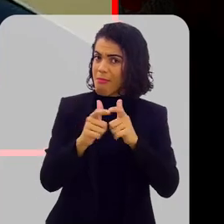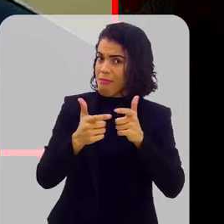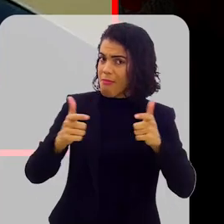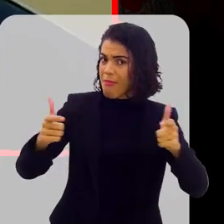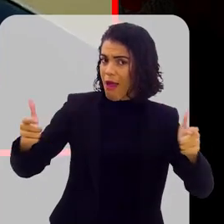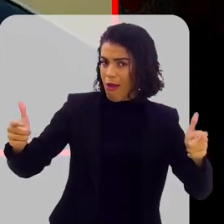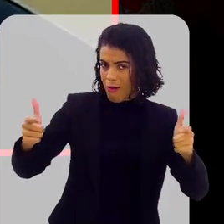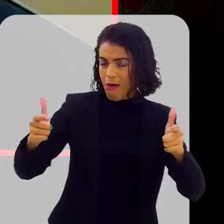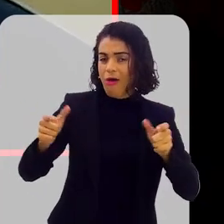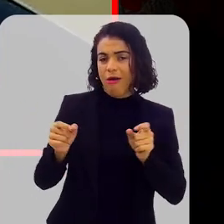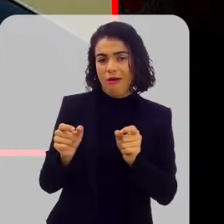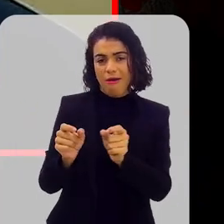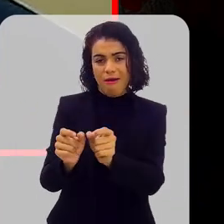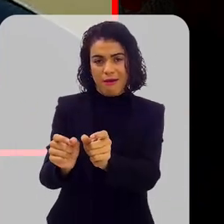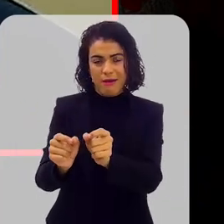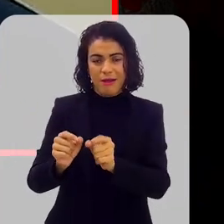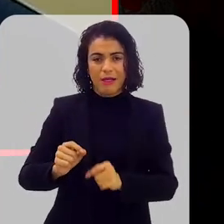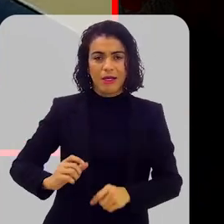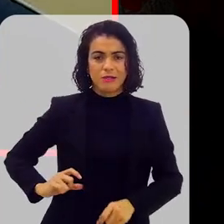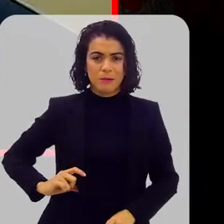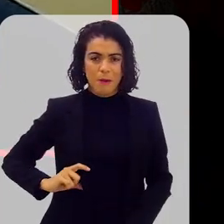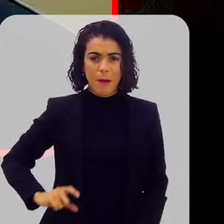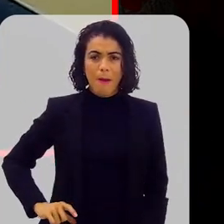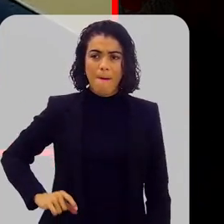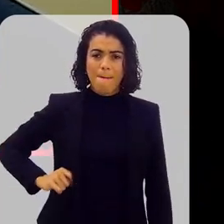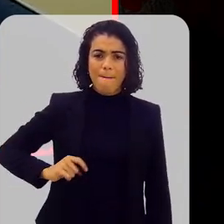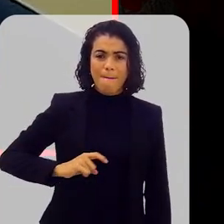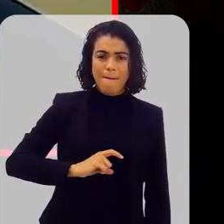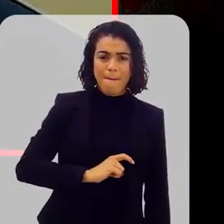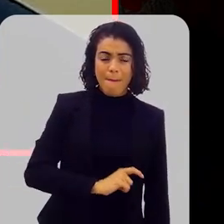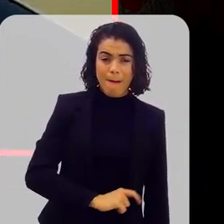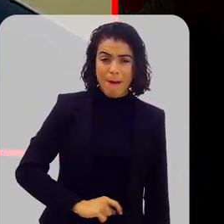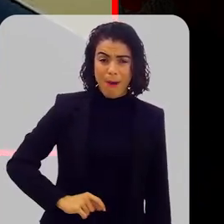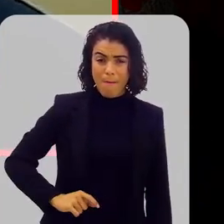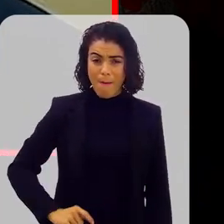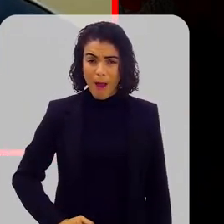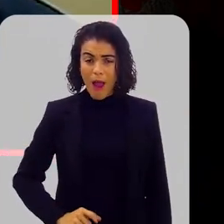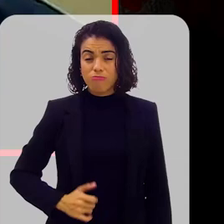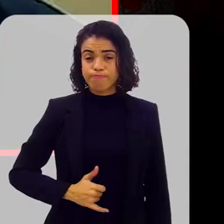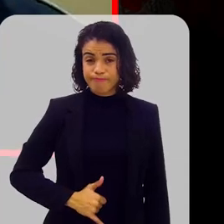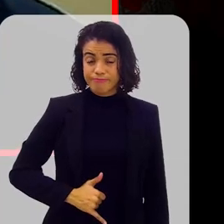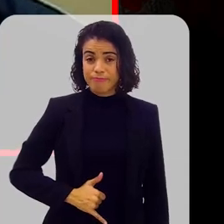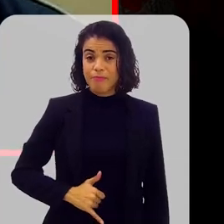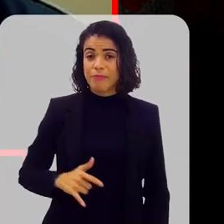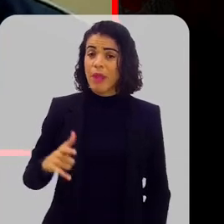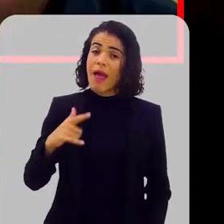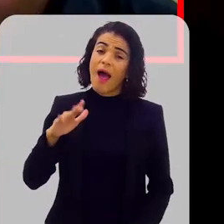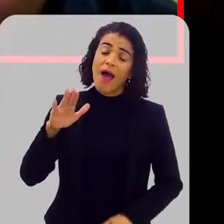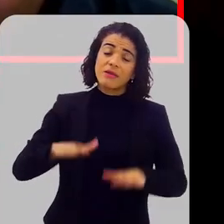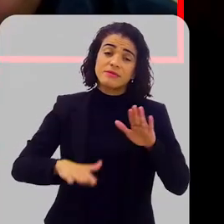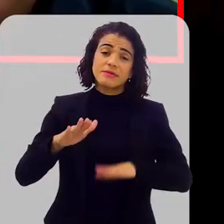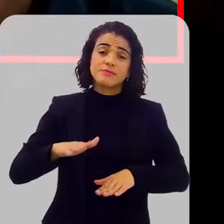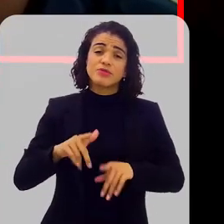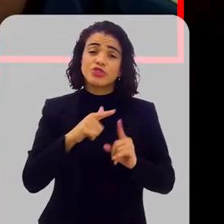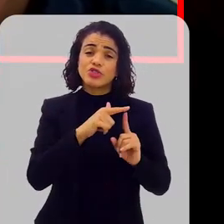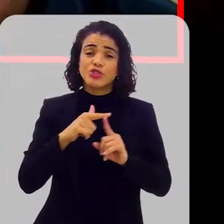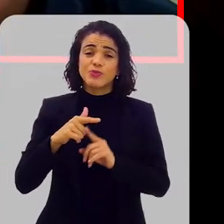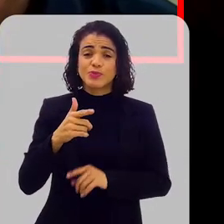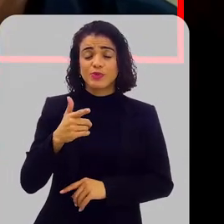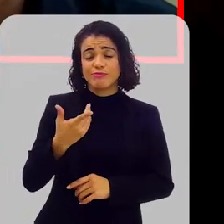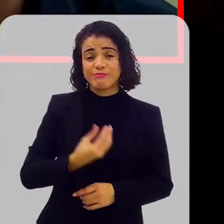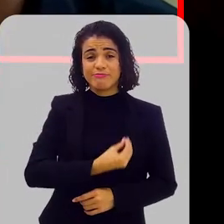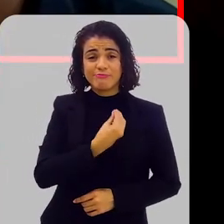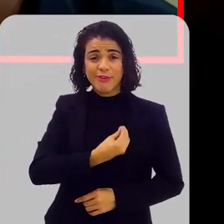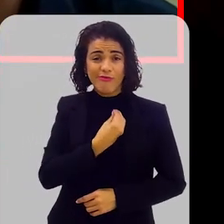incidência maior de câncer colorretal, né? Por que isso? Talvez relacionado a um estilo de vida diferente, né? Nas